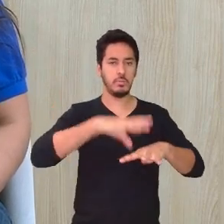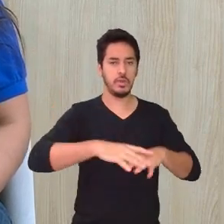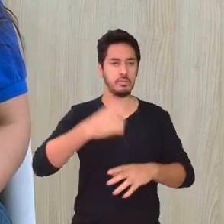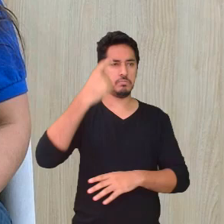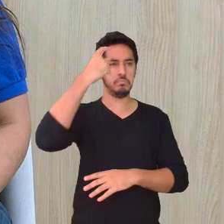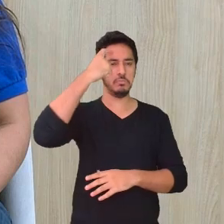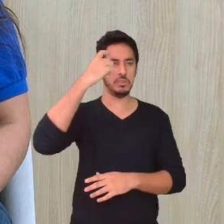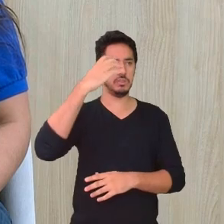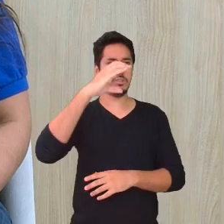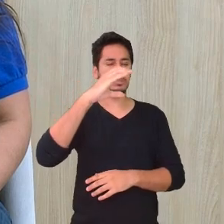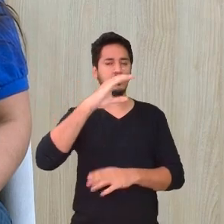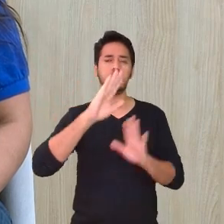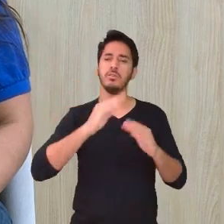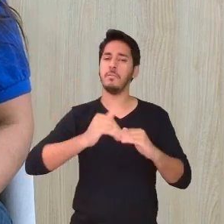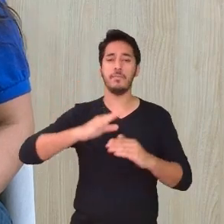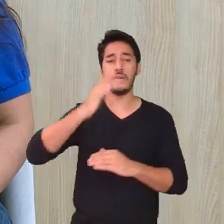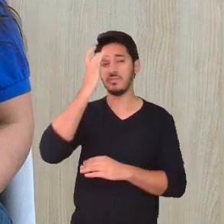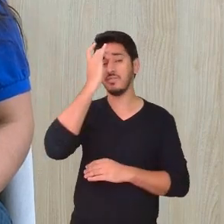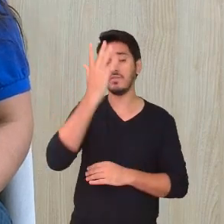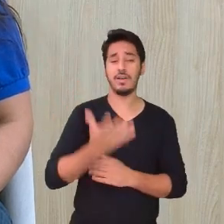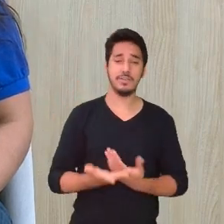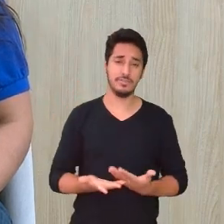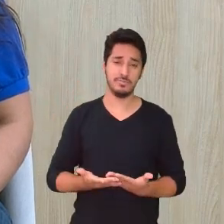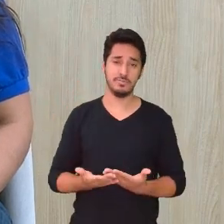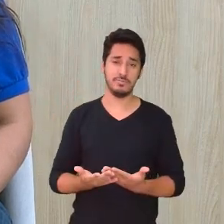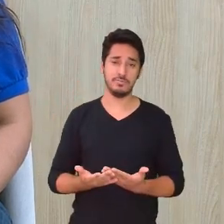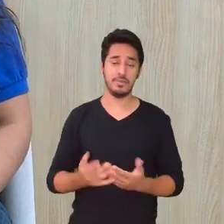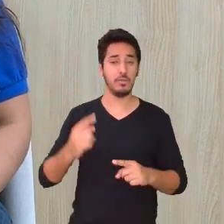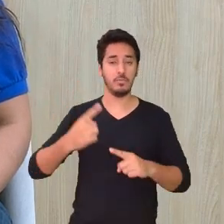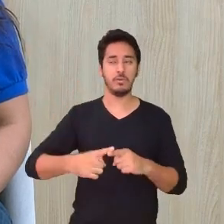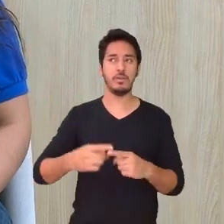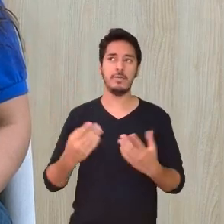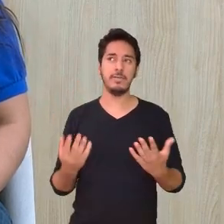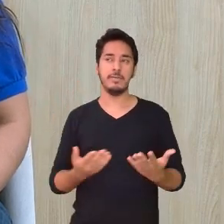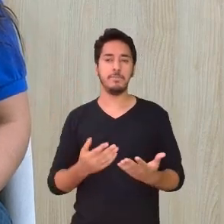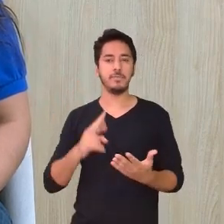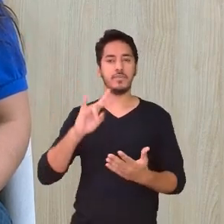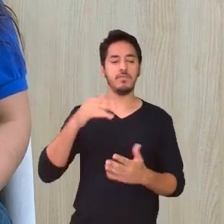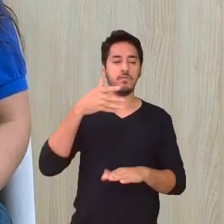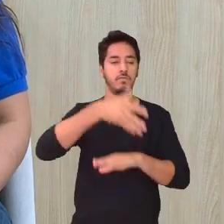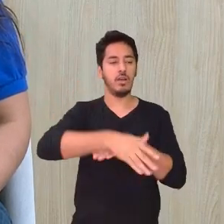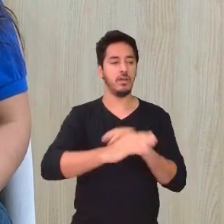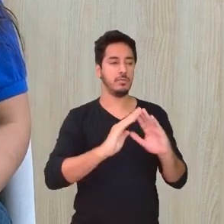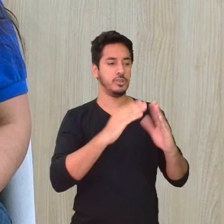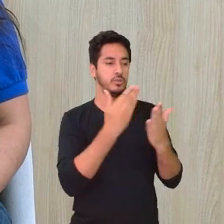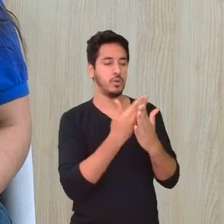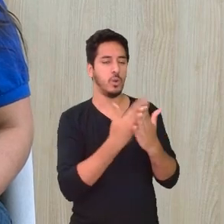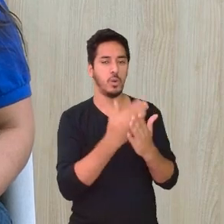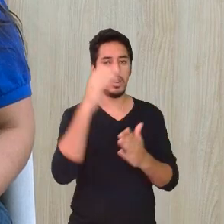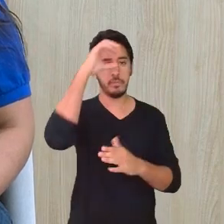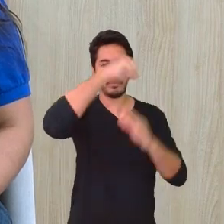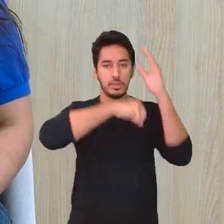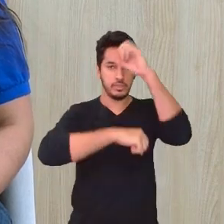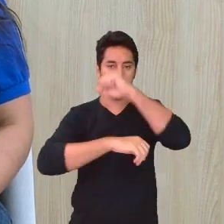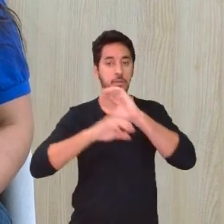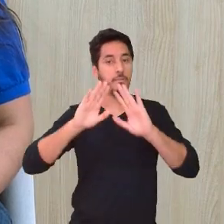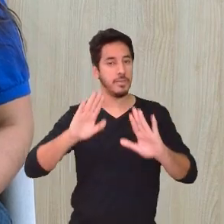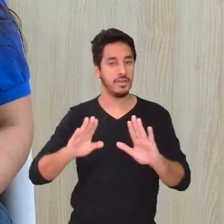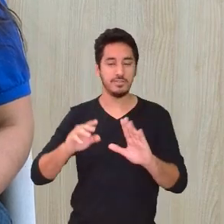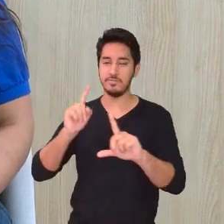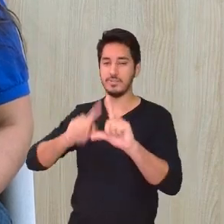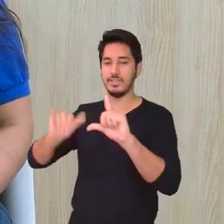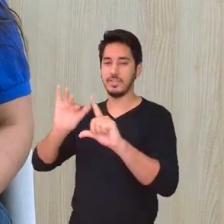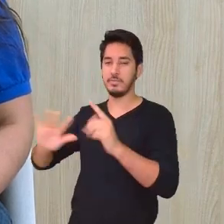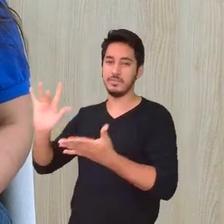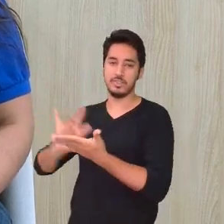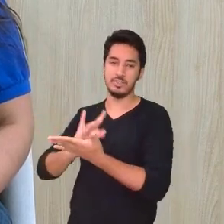científico, seria mais fácil, né? Porque está meio que aquela coisa de que vai para a escola para aprender essas coisas. Mas o letramento digital